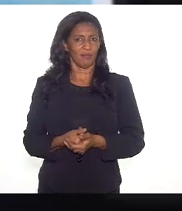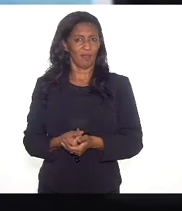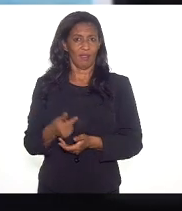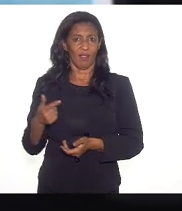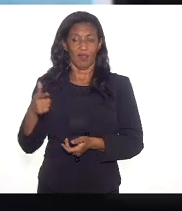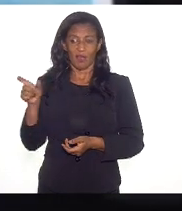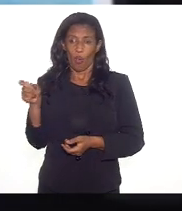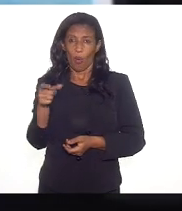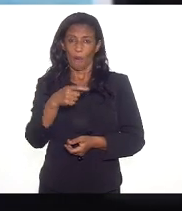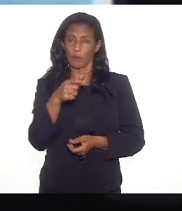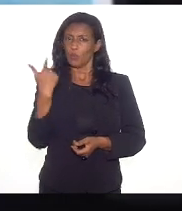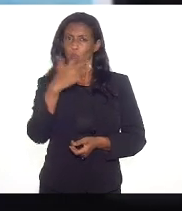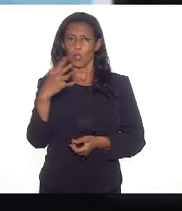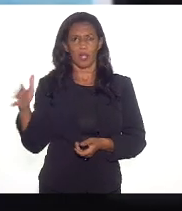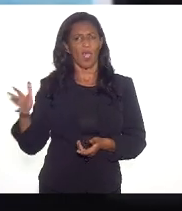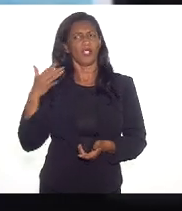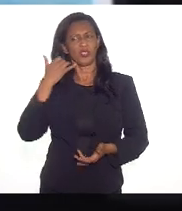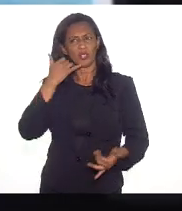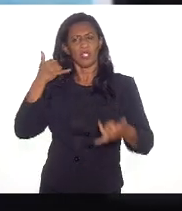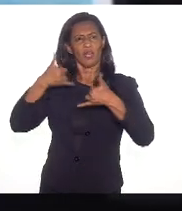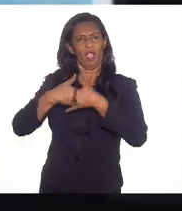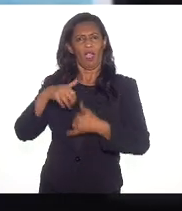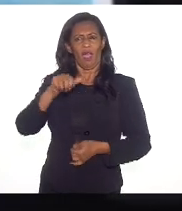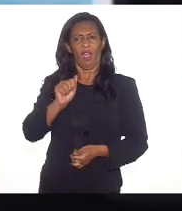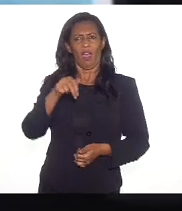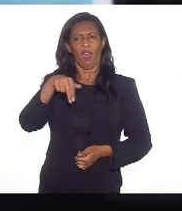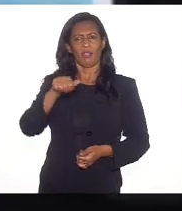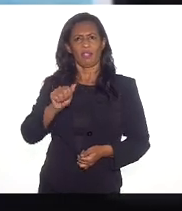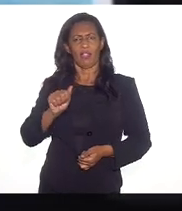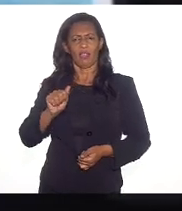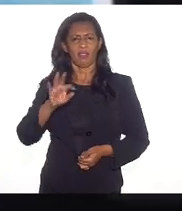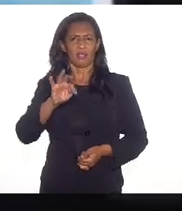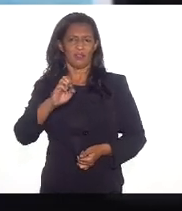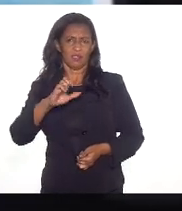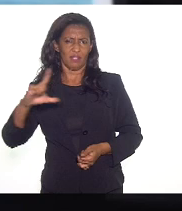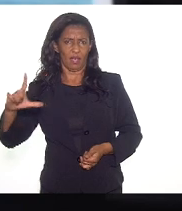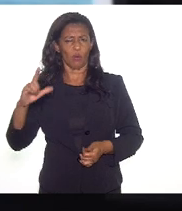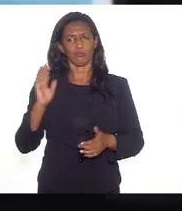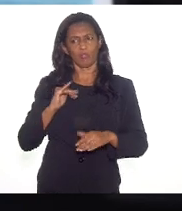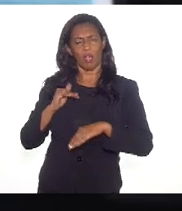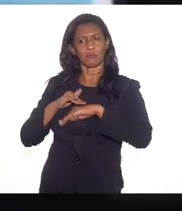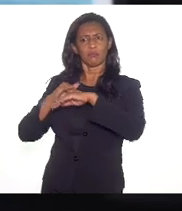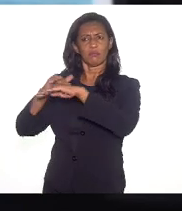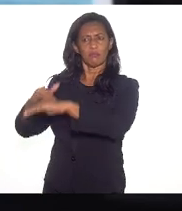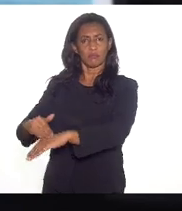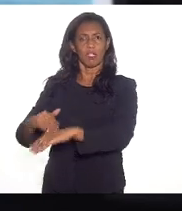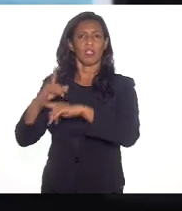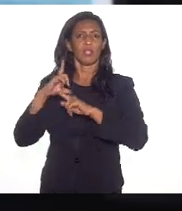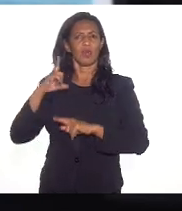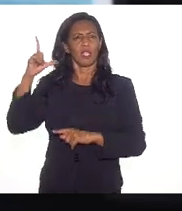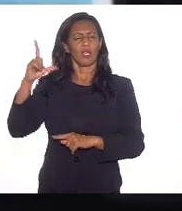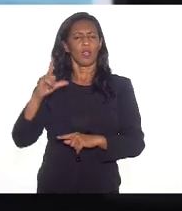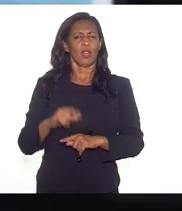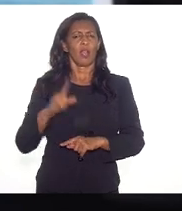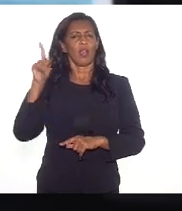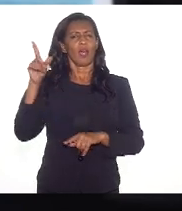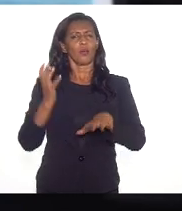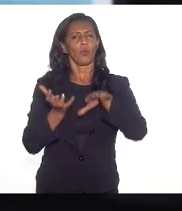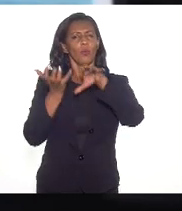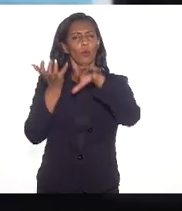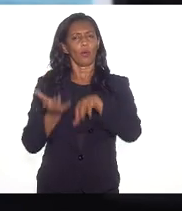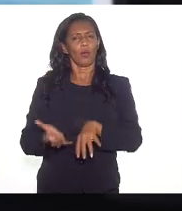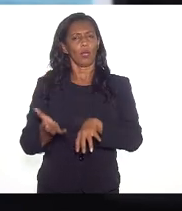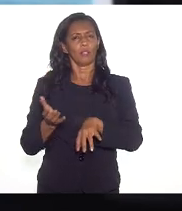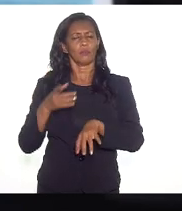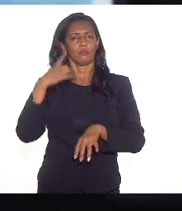a gente já tem conversado com a Anatel, tem uma lei tramitando também no Congresso do deputado Furtado,